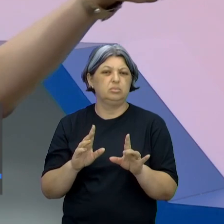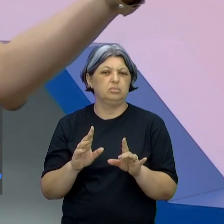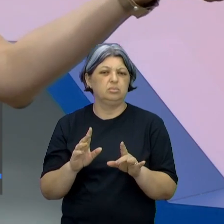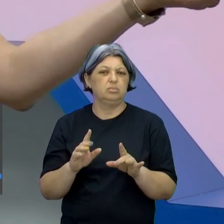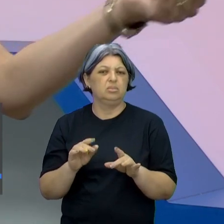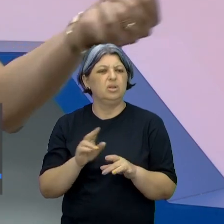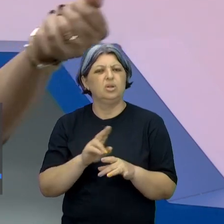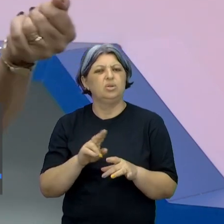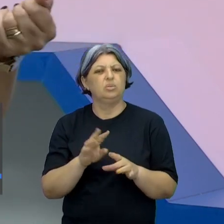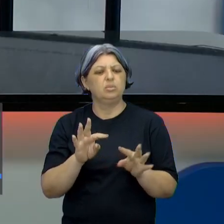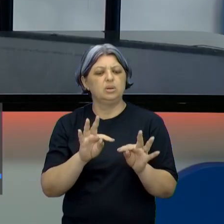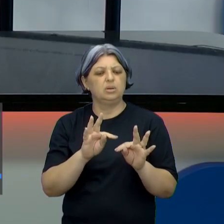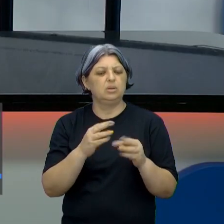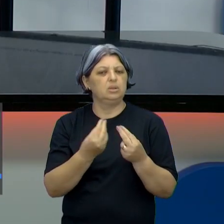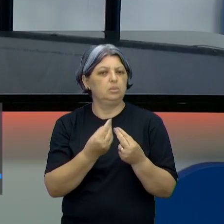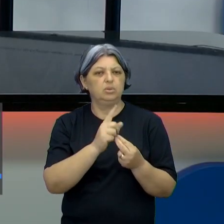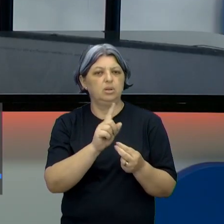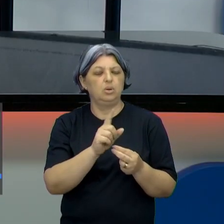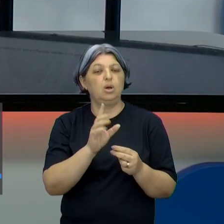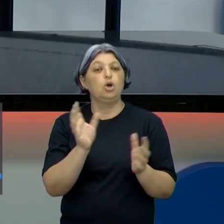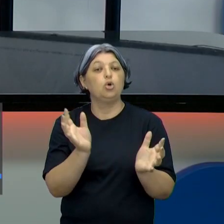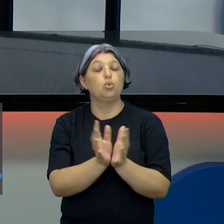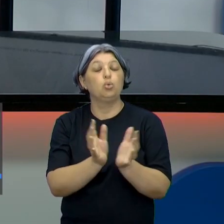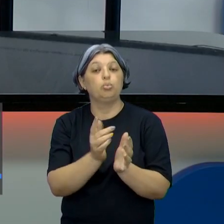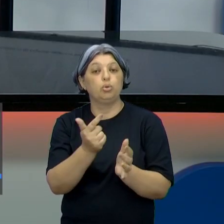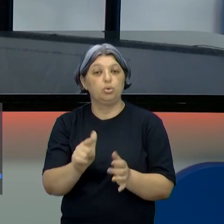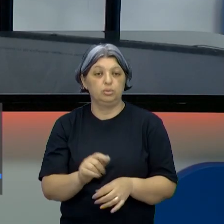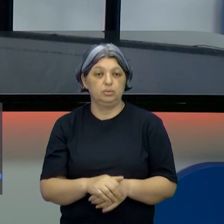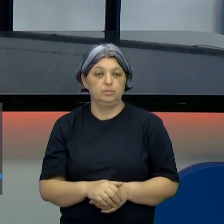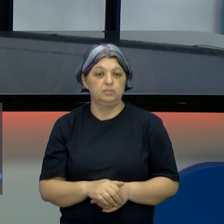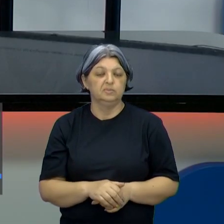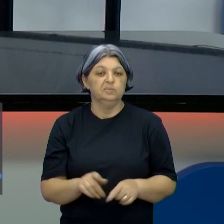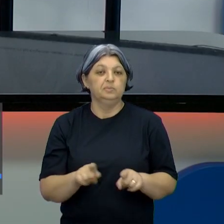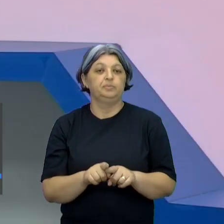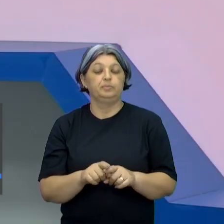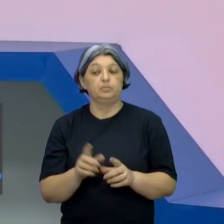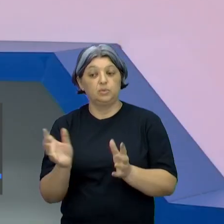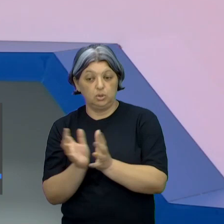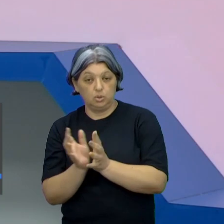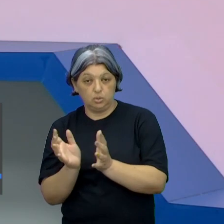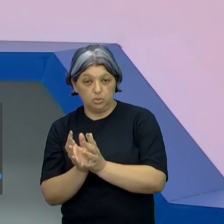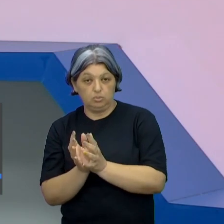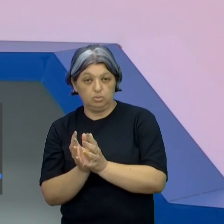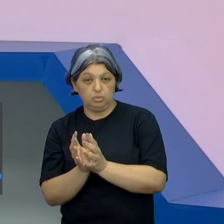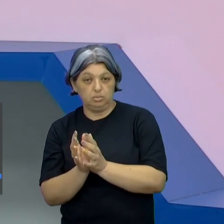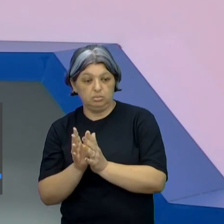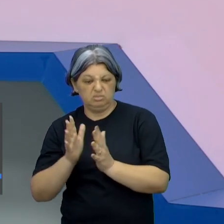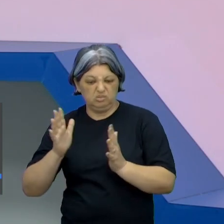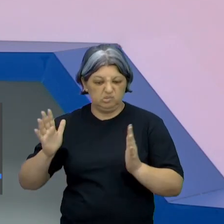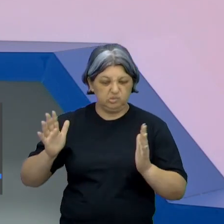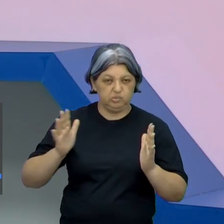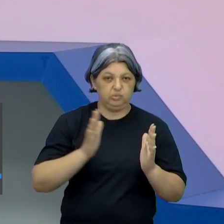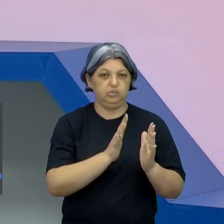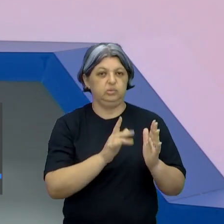eles não chamam de tribo, um outro grupo, e esse grupo atacou esse grupo que